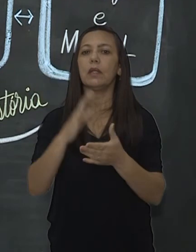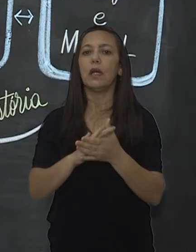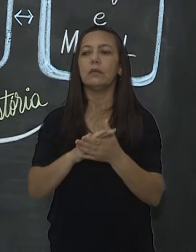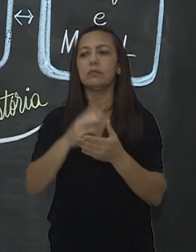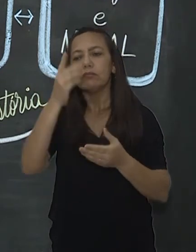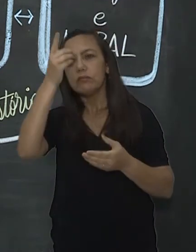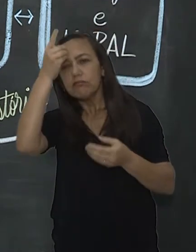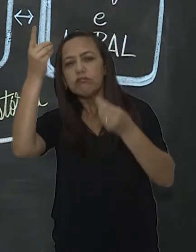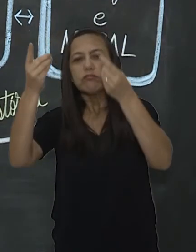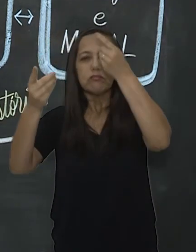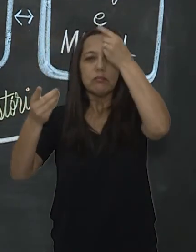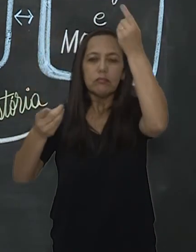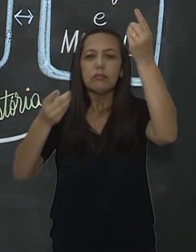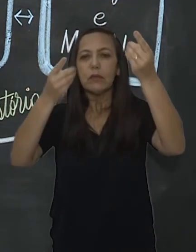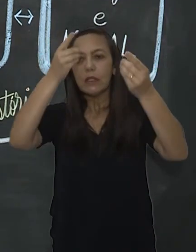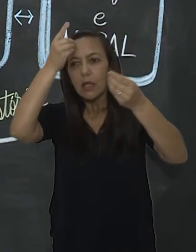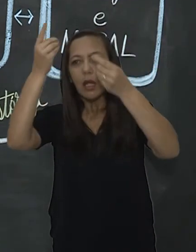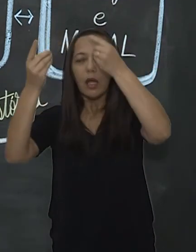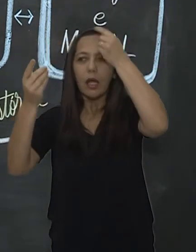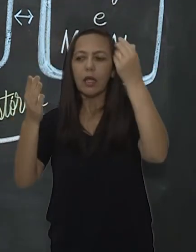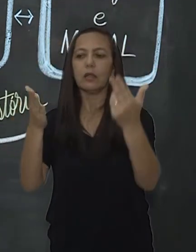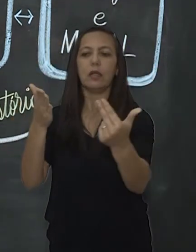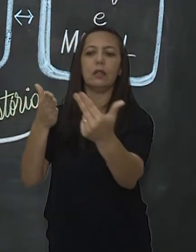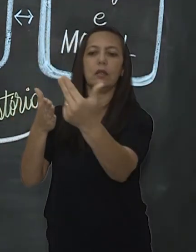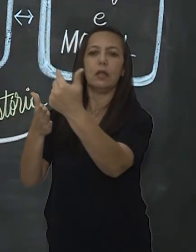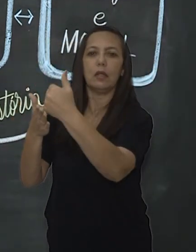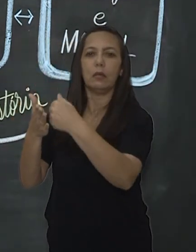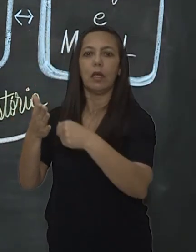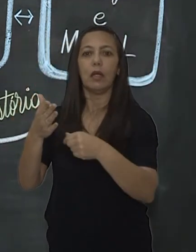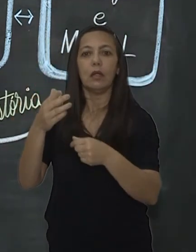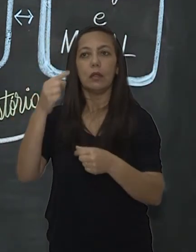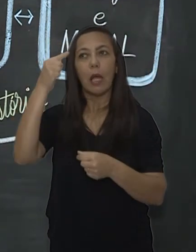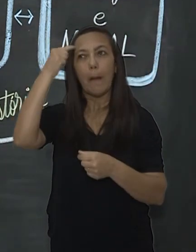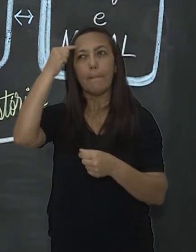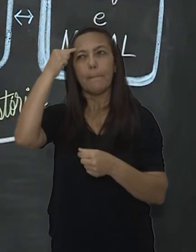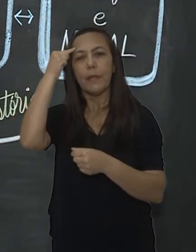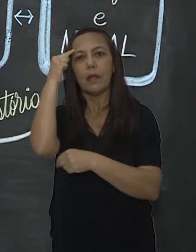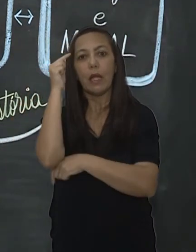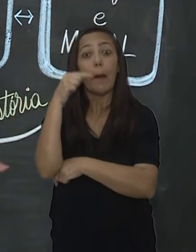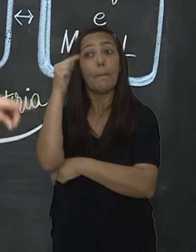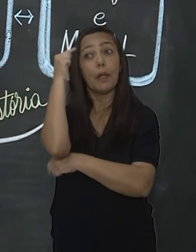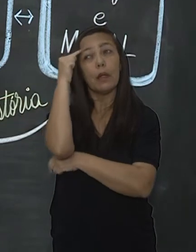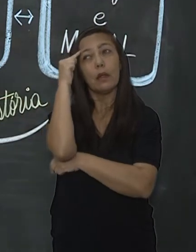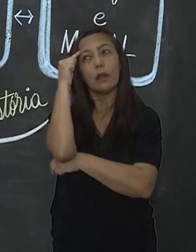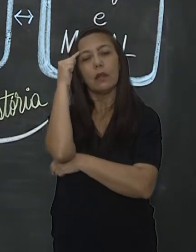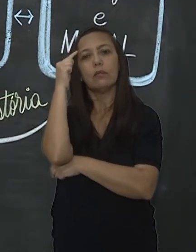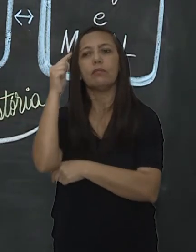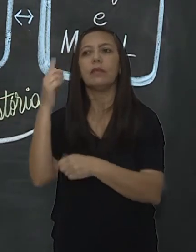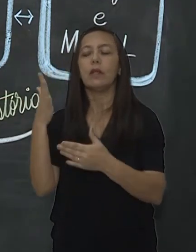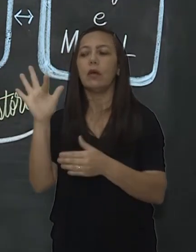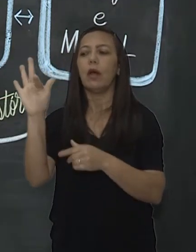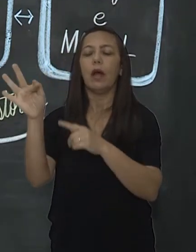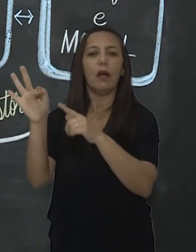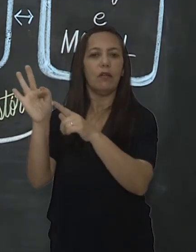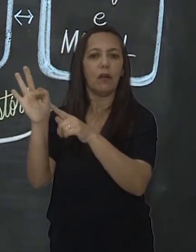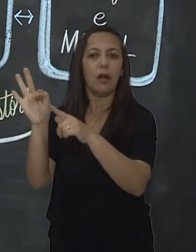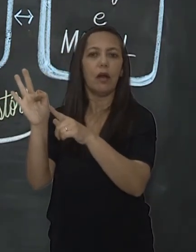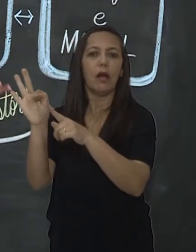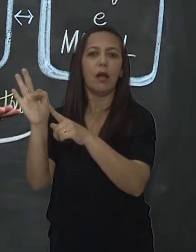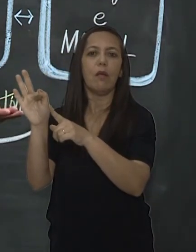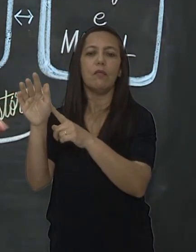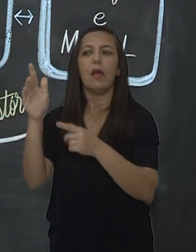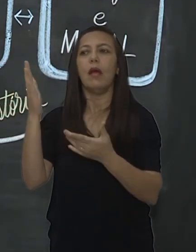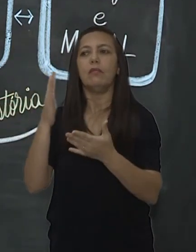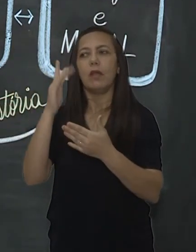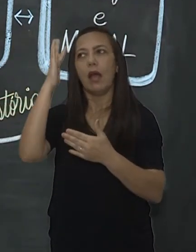crie essas imagens, que a gente reproduza mentalmente essas histórias para compreender o percurso desses personagens. E no caso da fábula, essa alegoria,